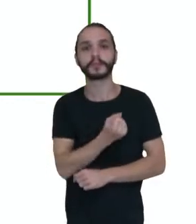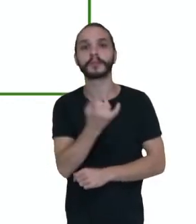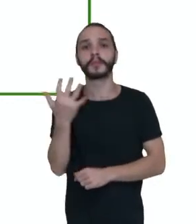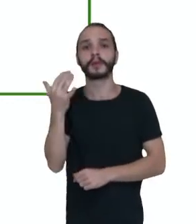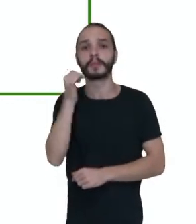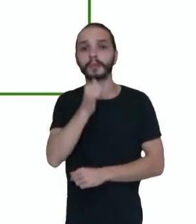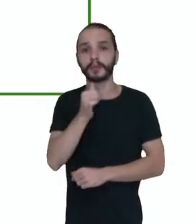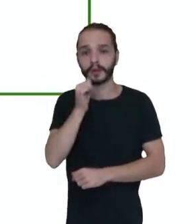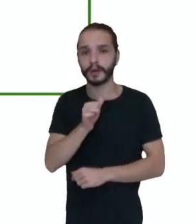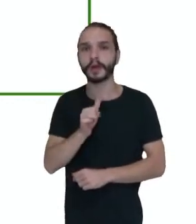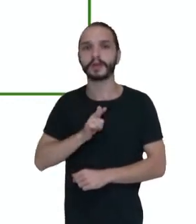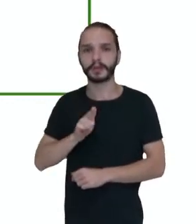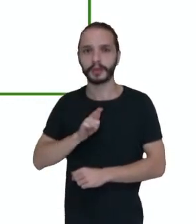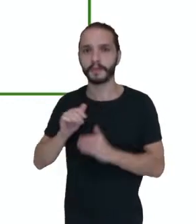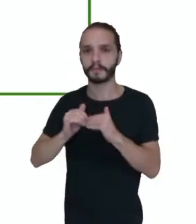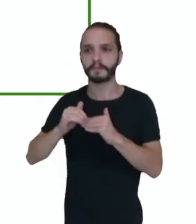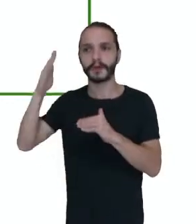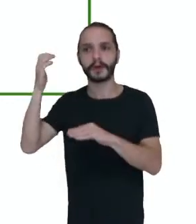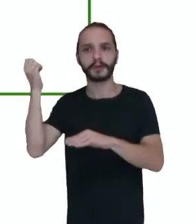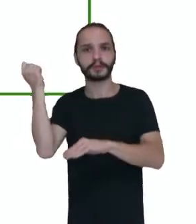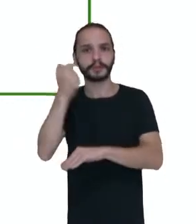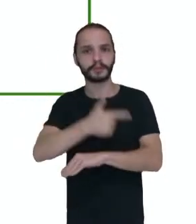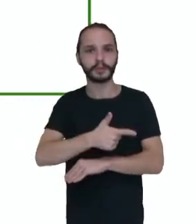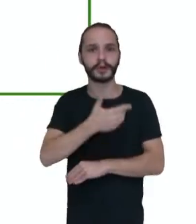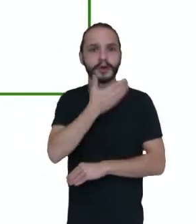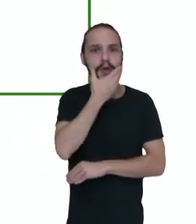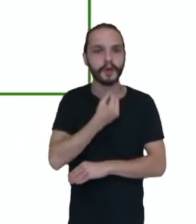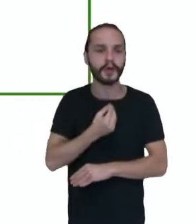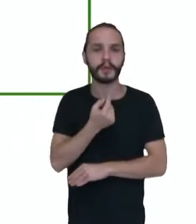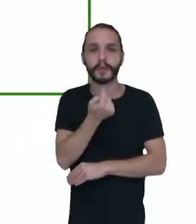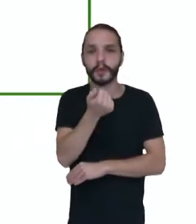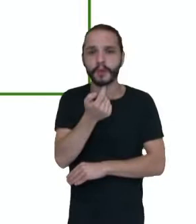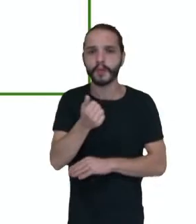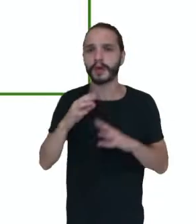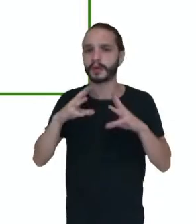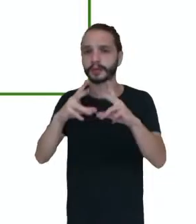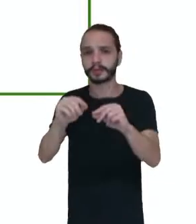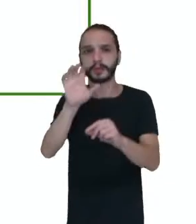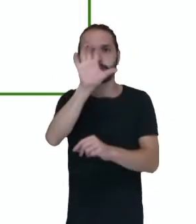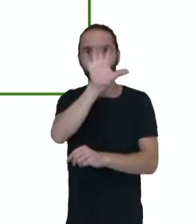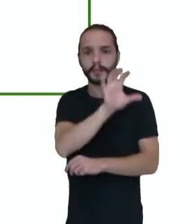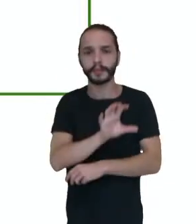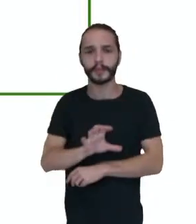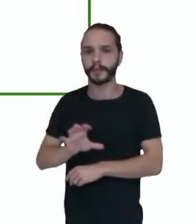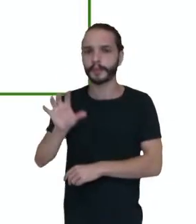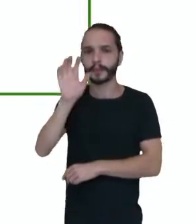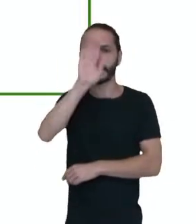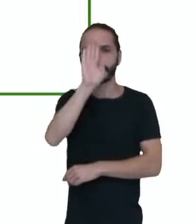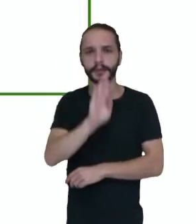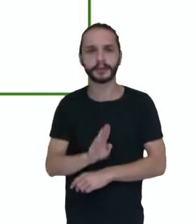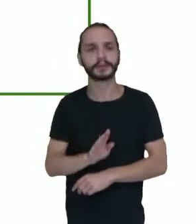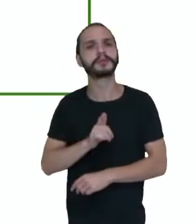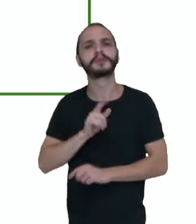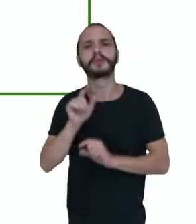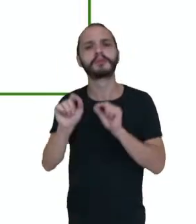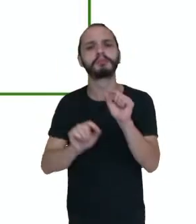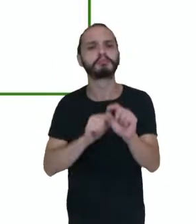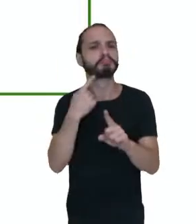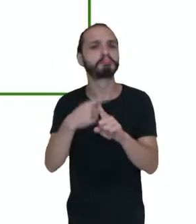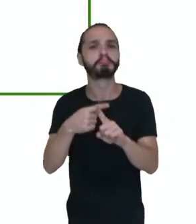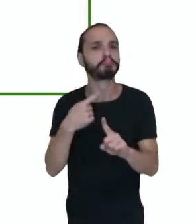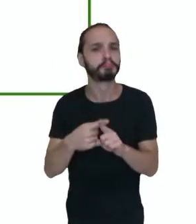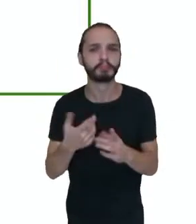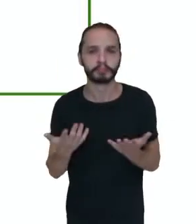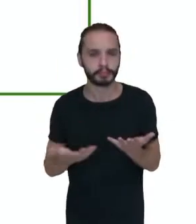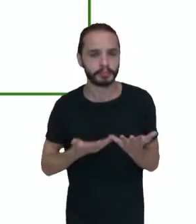população supera o de homens em quase todas as regiões. Isso ocorre porque existem algumas características